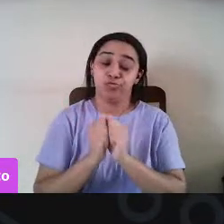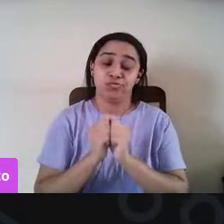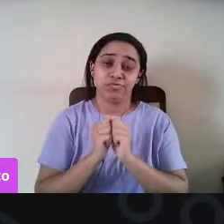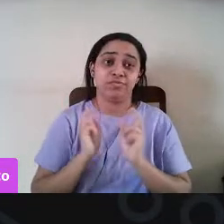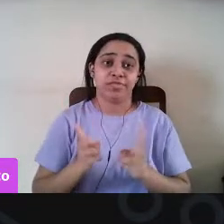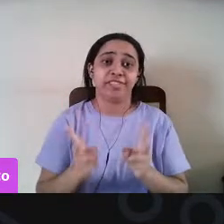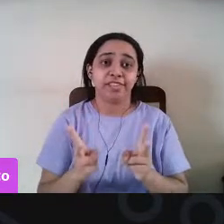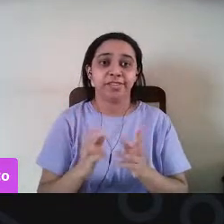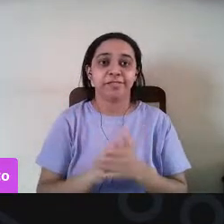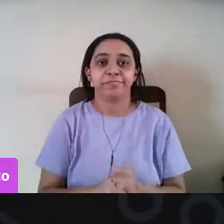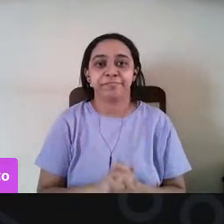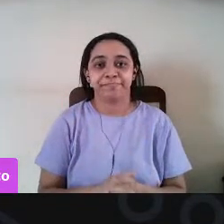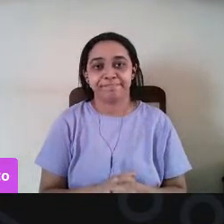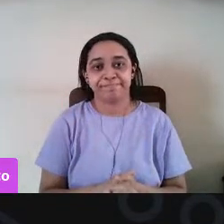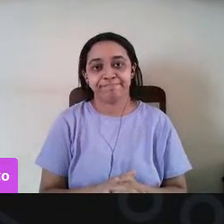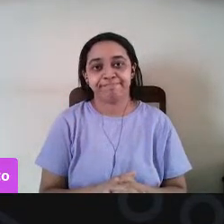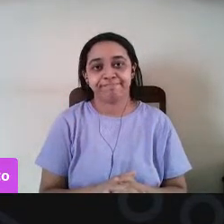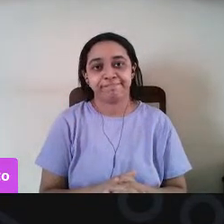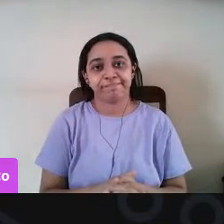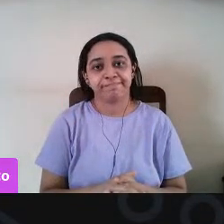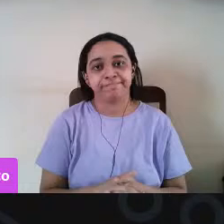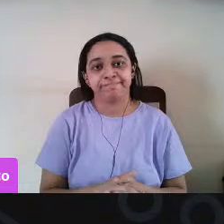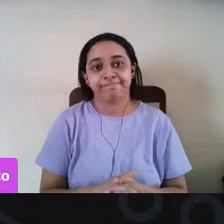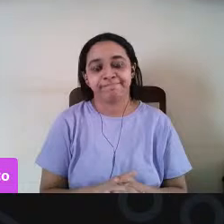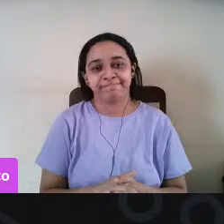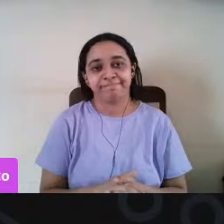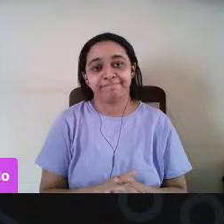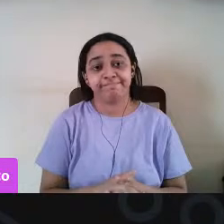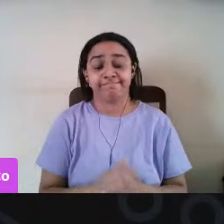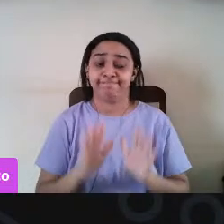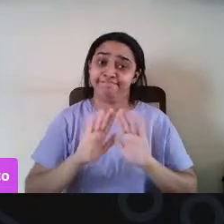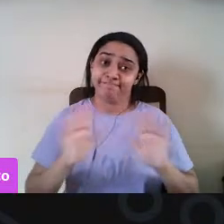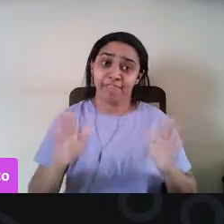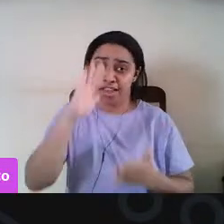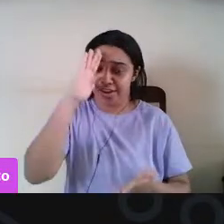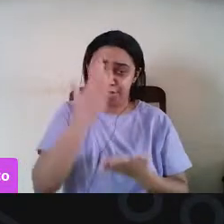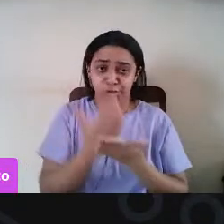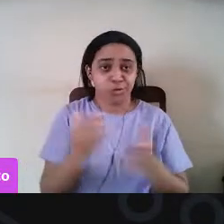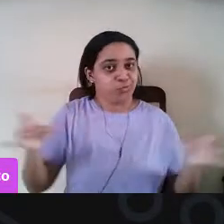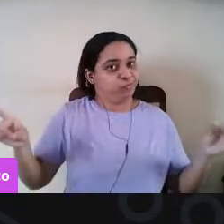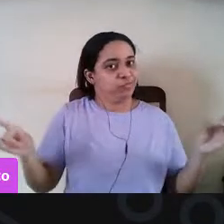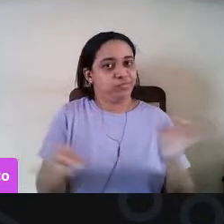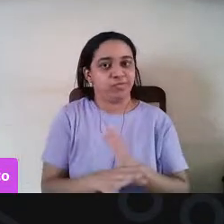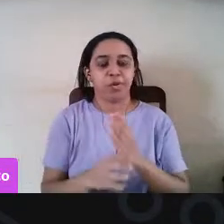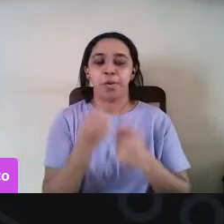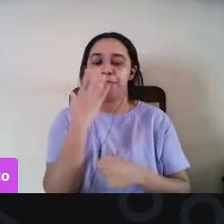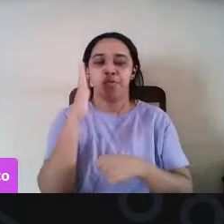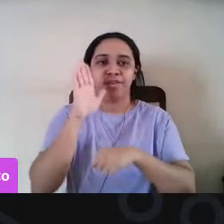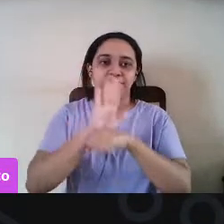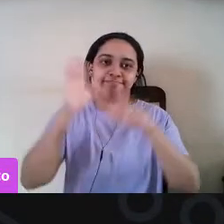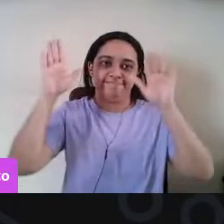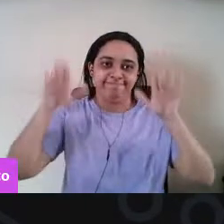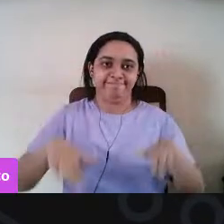também. Exatamente. Creio que sem mais, boa tarde a todos e é isso. Boa